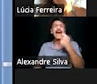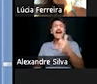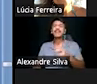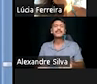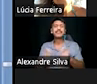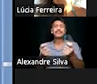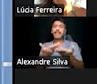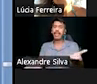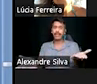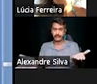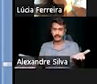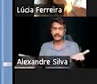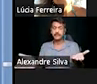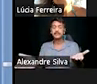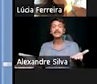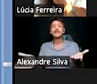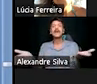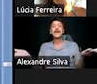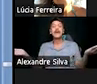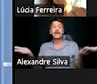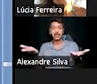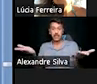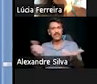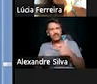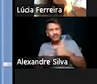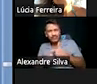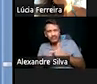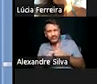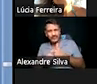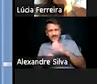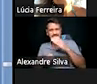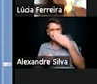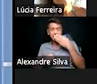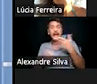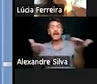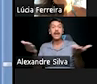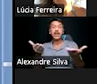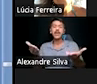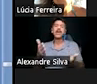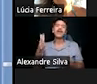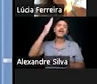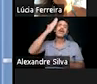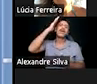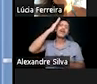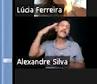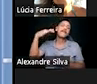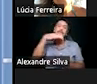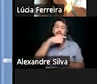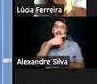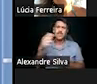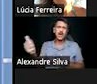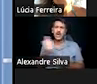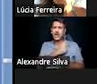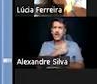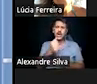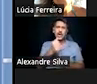que ocorreu? Ficou-se a percepção sempre de que os fósseis eram essas coisas gigantescas,